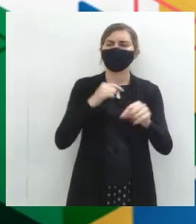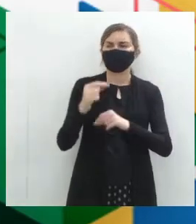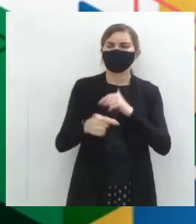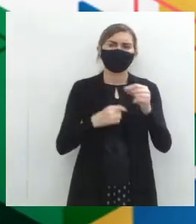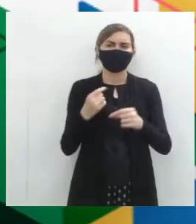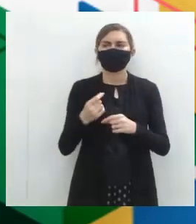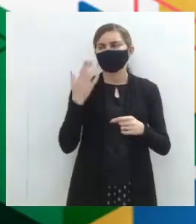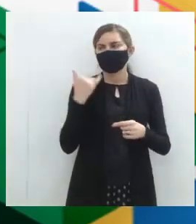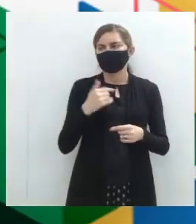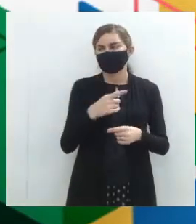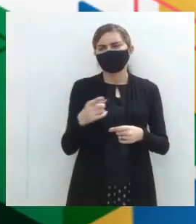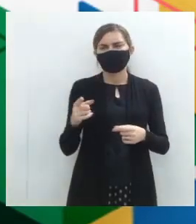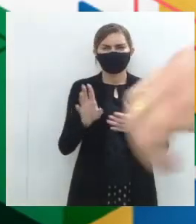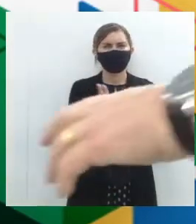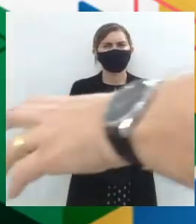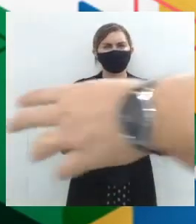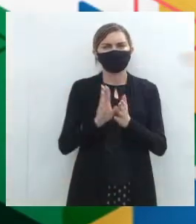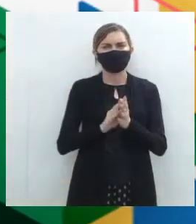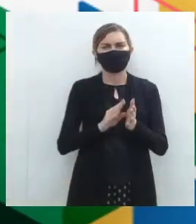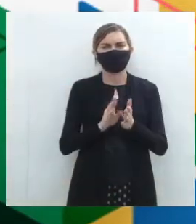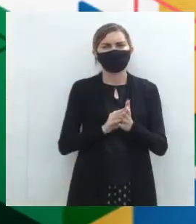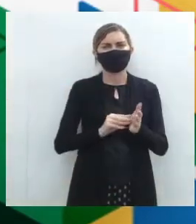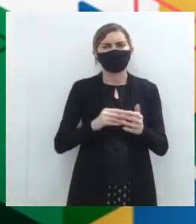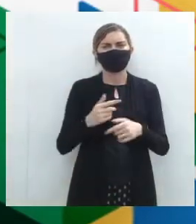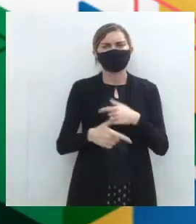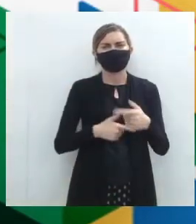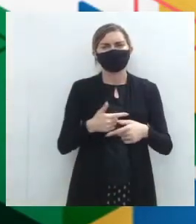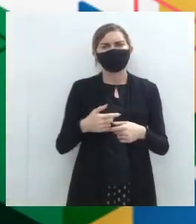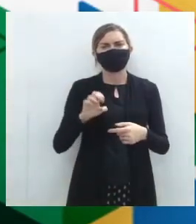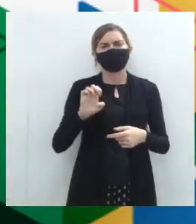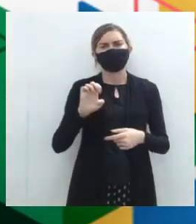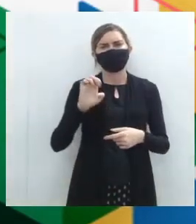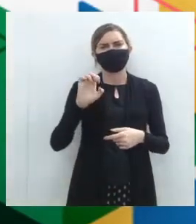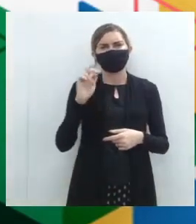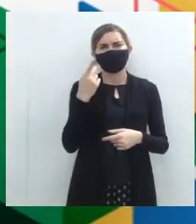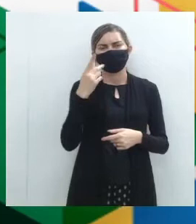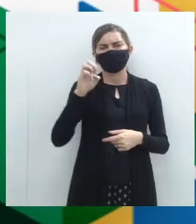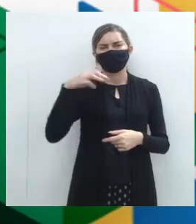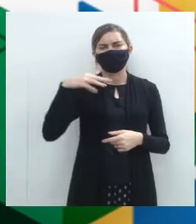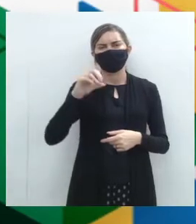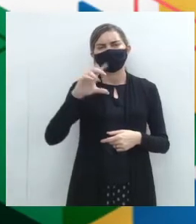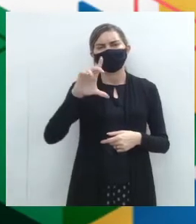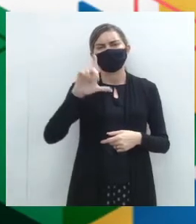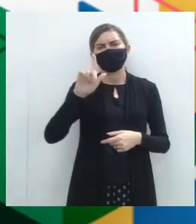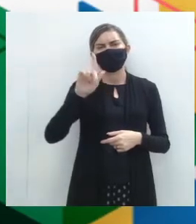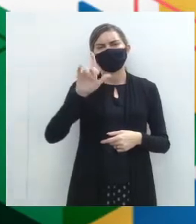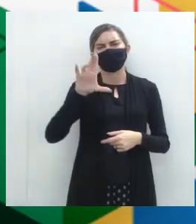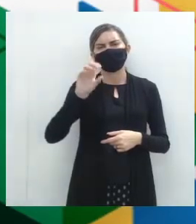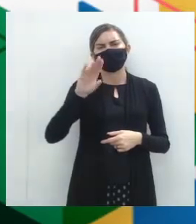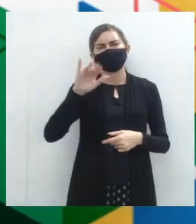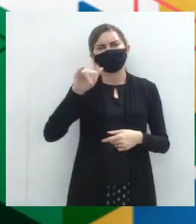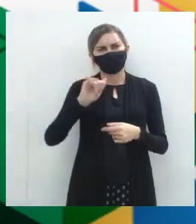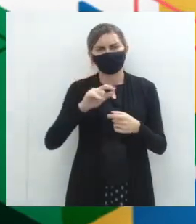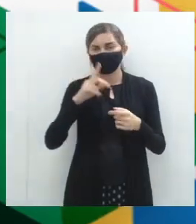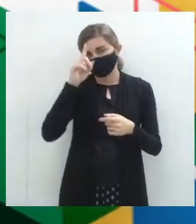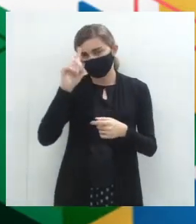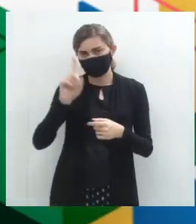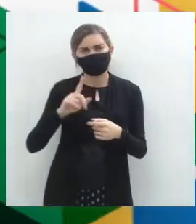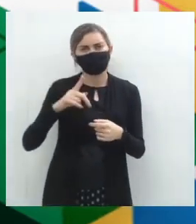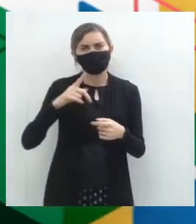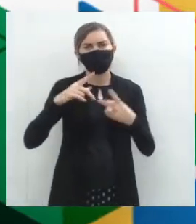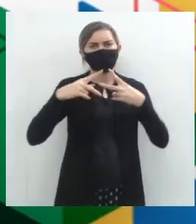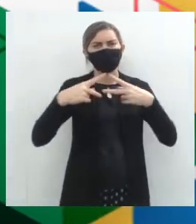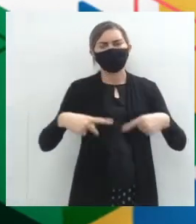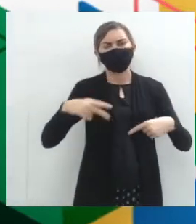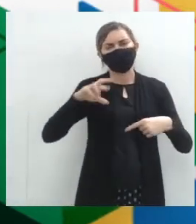Olha, eu sei que vocês estão copiando aí. Quando a gente trabalha com a hemoglobina, vocês vão dizer assim, a danada da hemoglobina, para quem não sabe, é uma proteína do